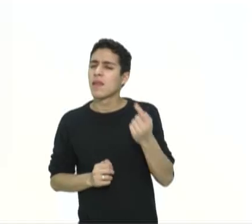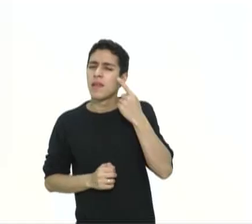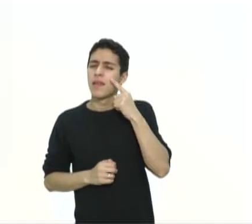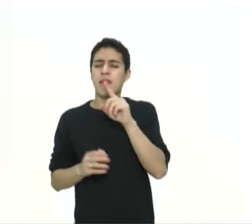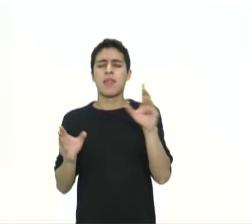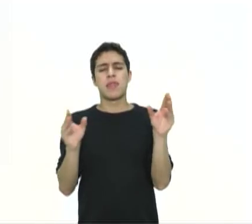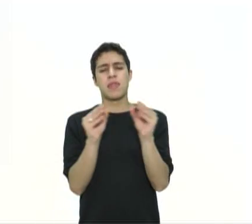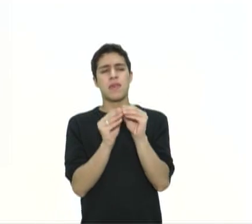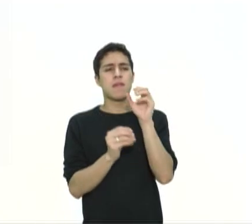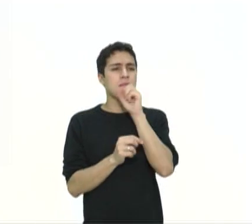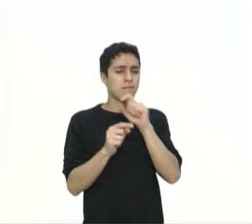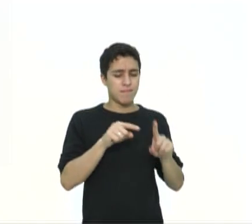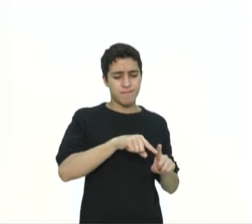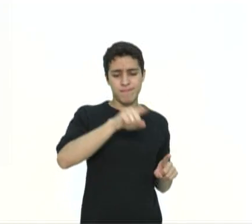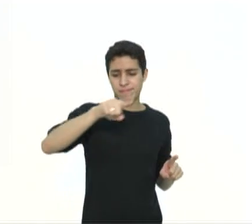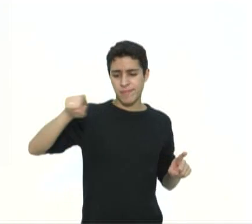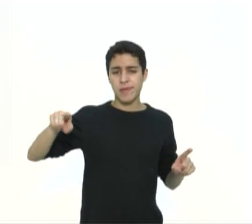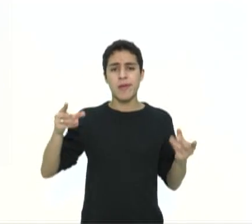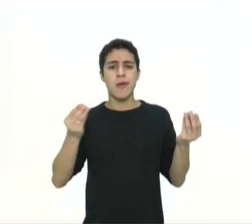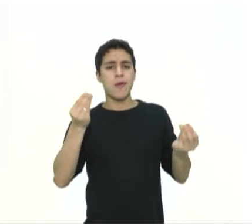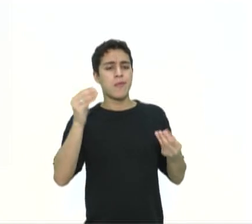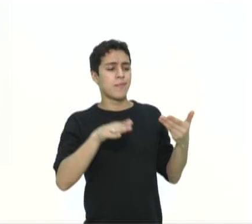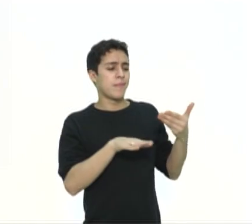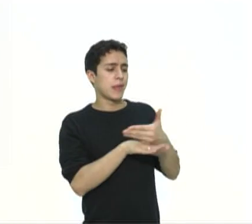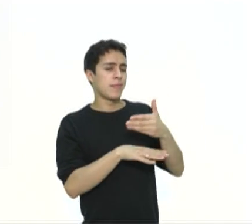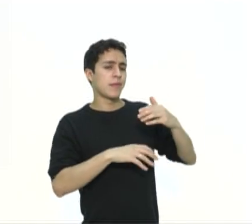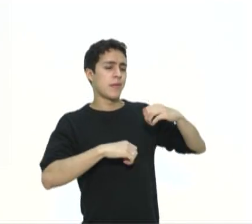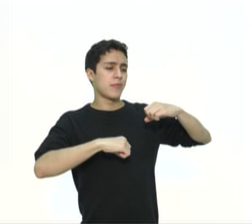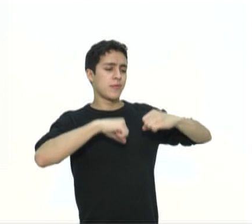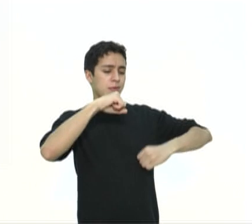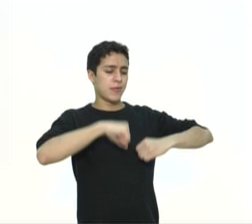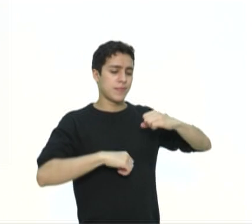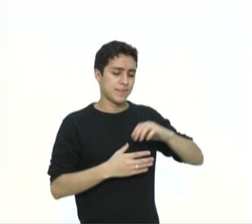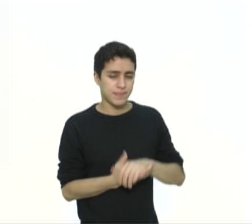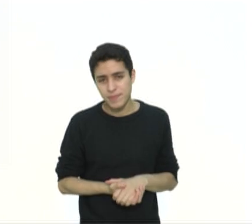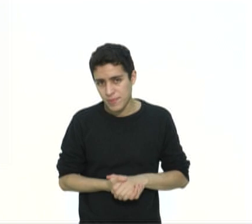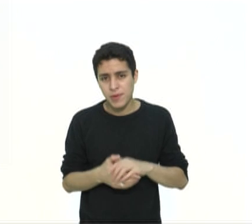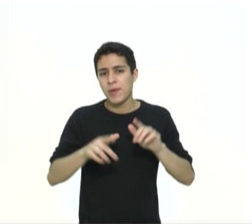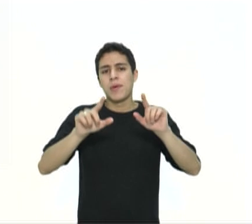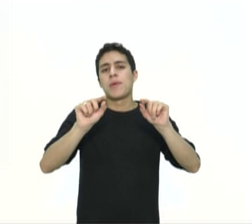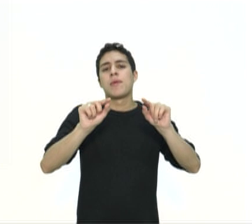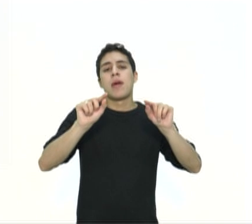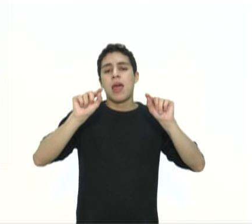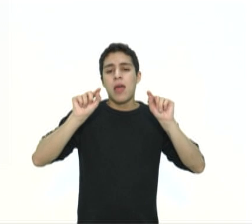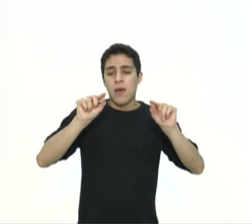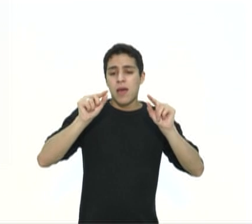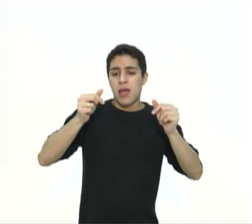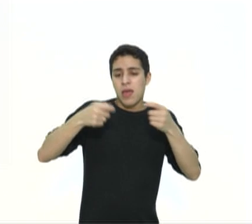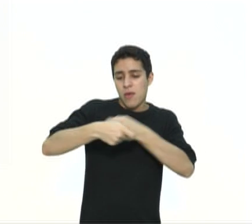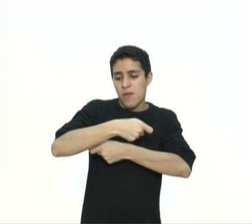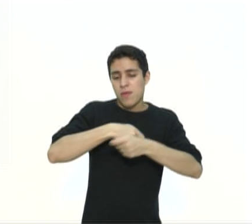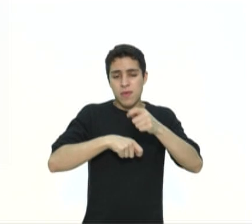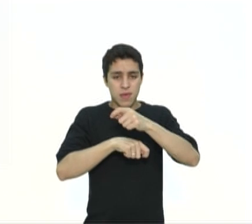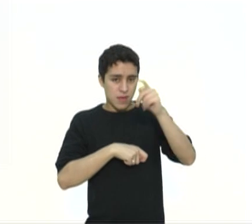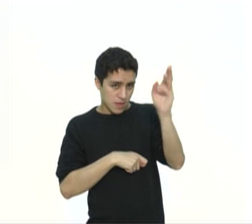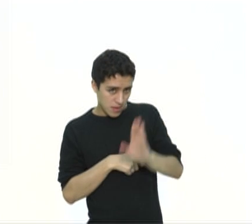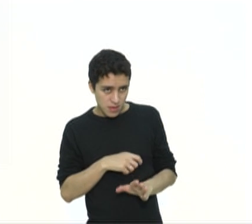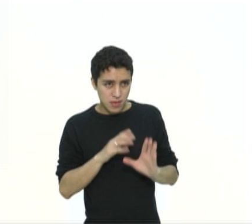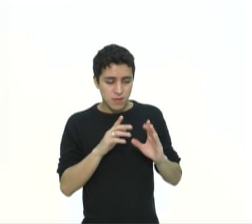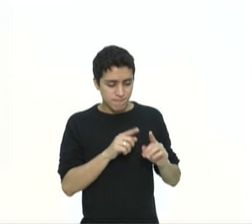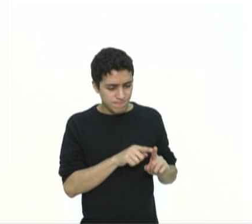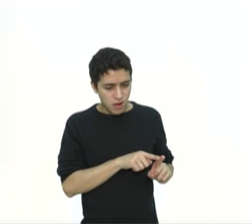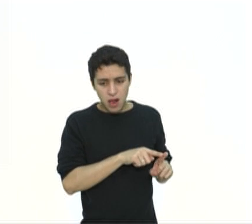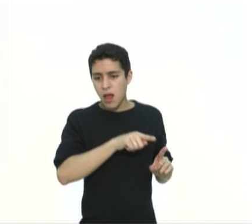rapidamente em um gráfico aqui da evolução da participação da indústria na economia do Brasil nós temos uma evolução desde